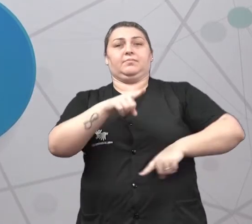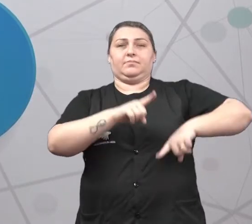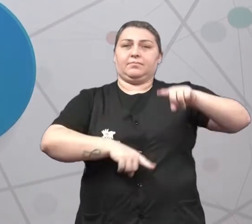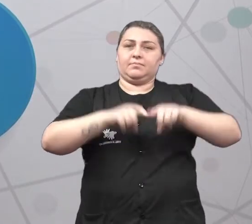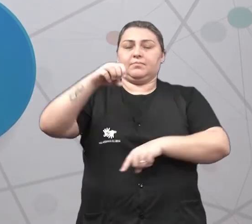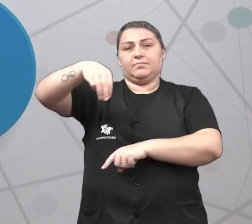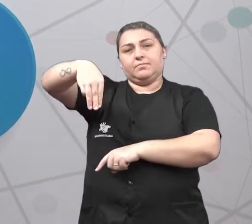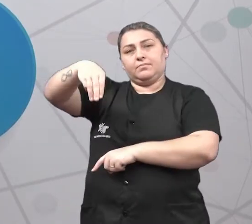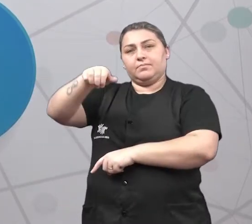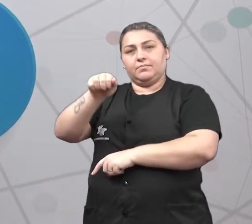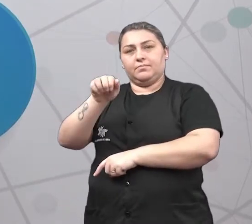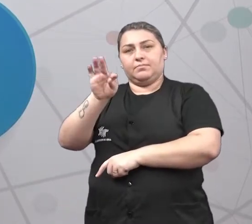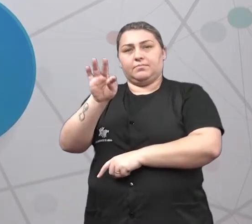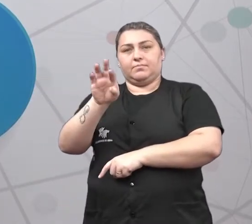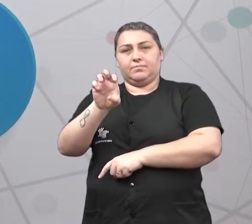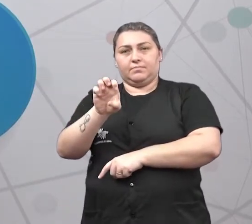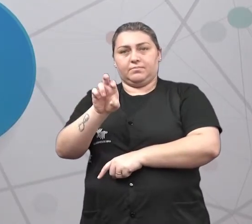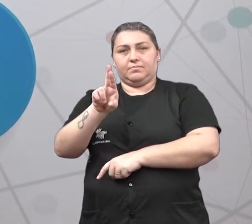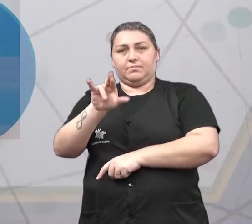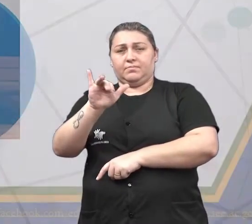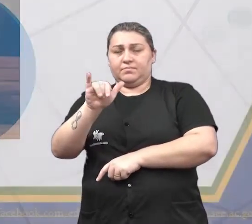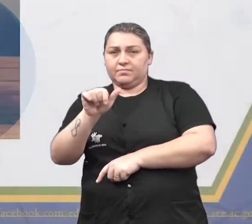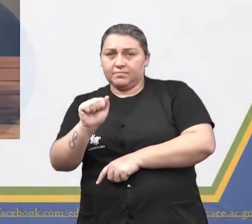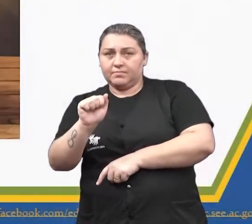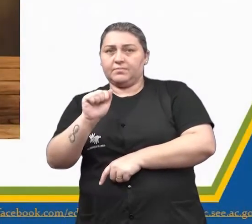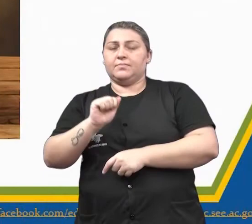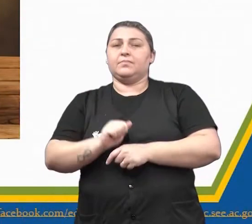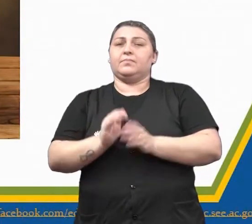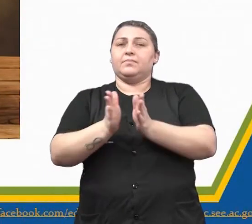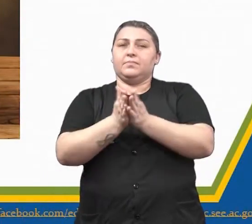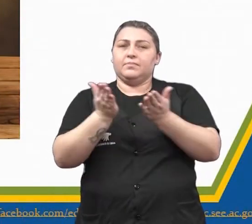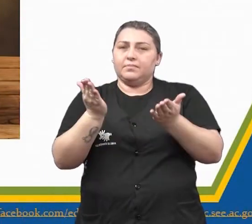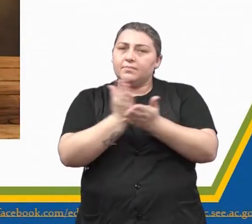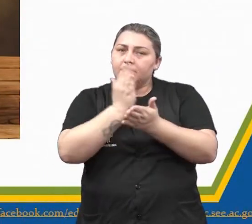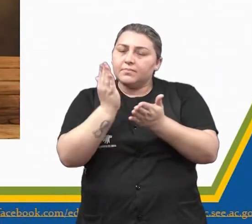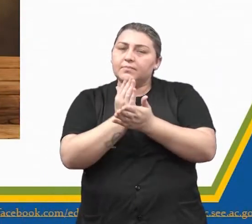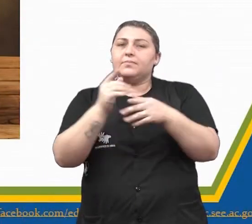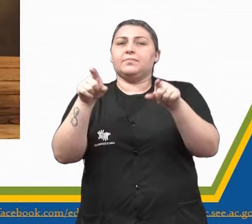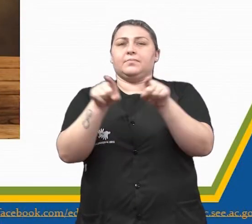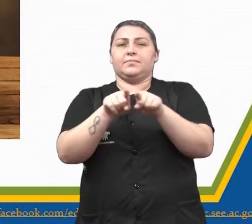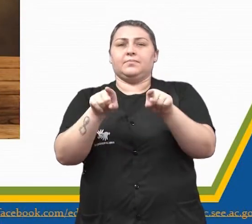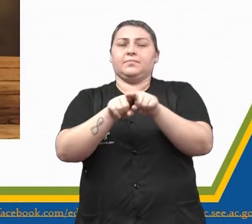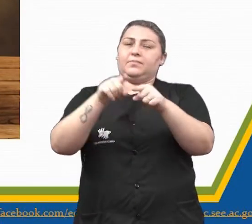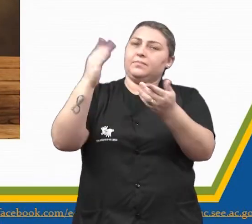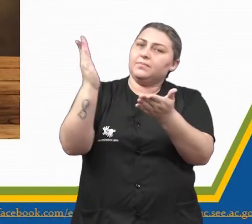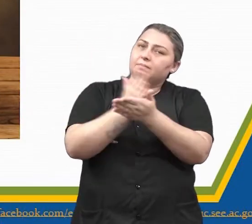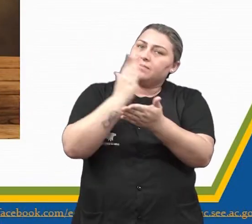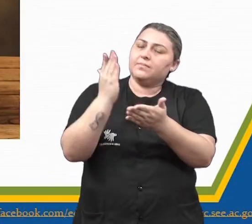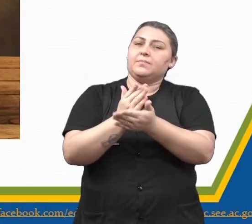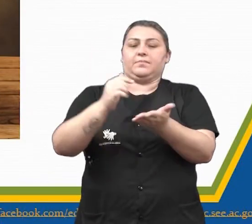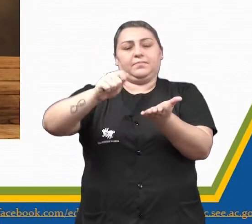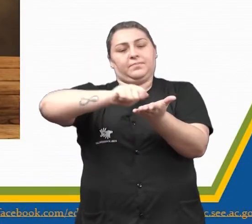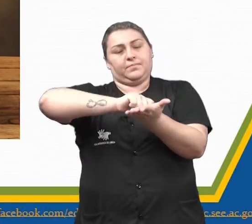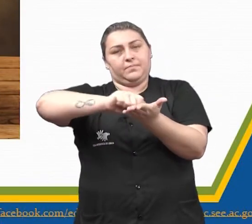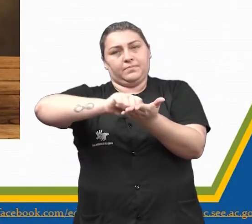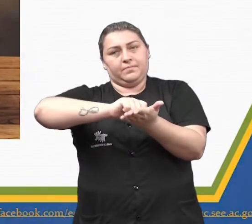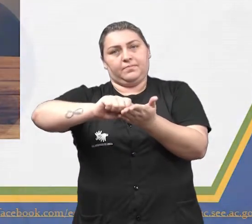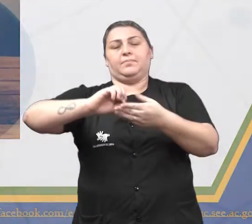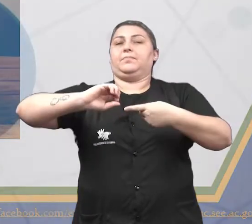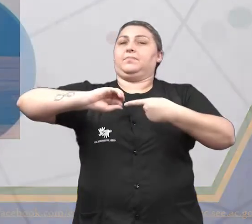matéria. Tudo que ocupa um lugar no espaço. Livros também, seu caderno, sua